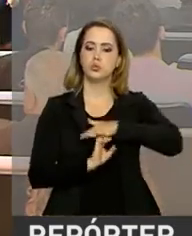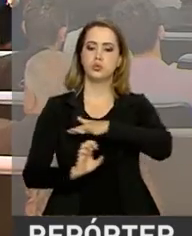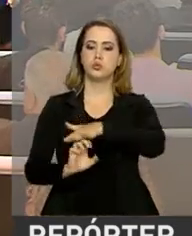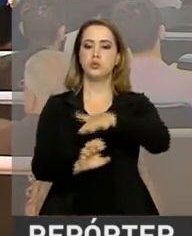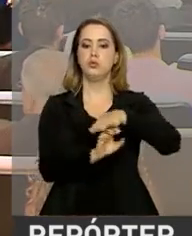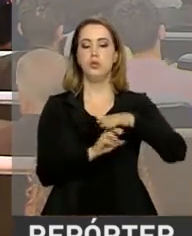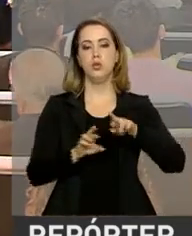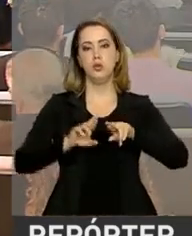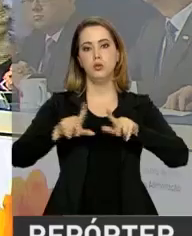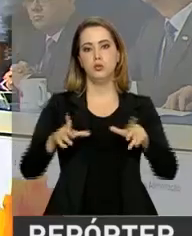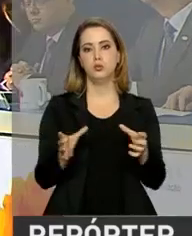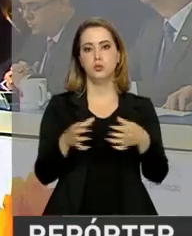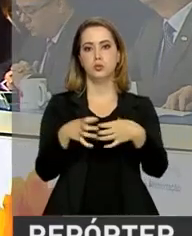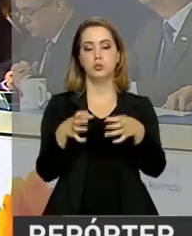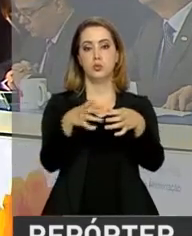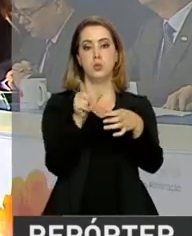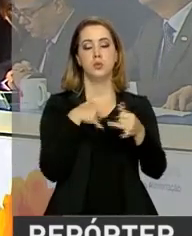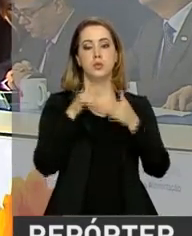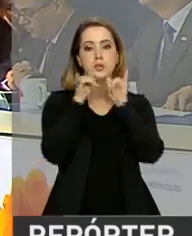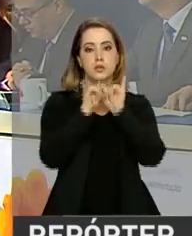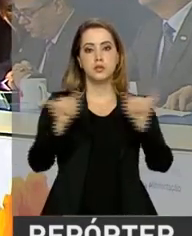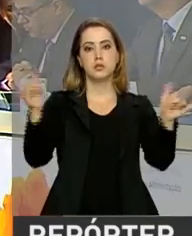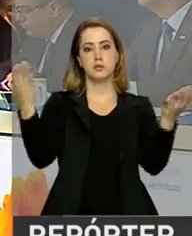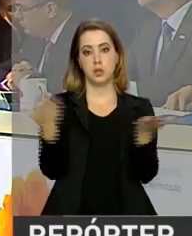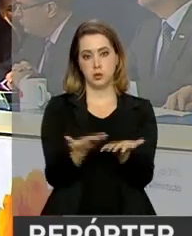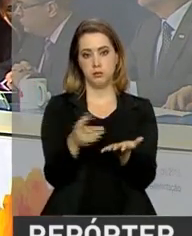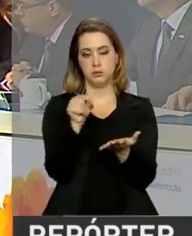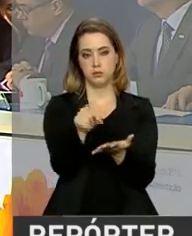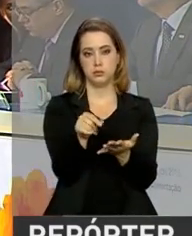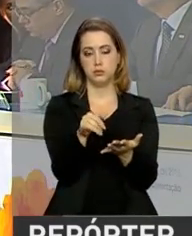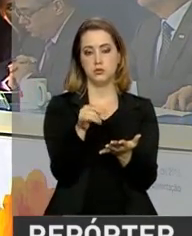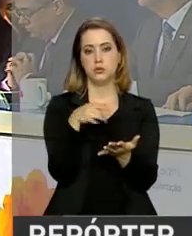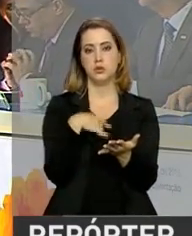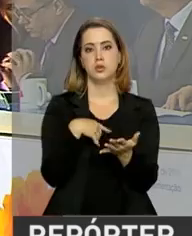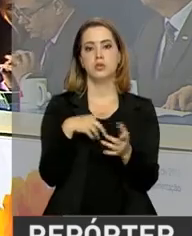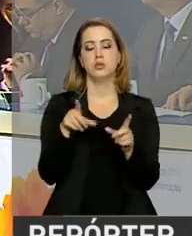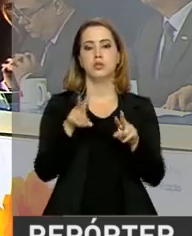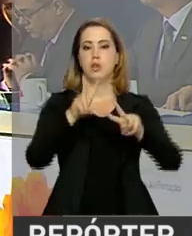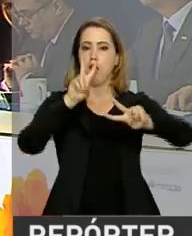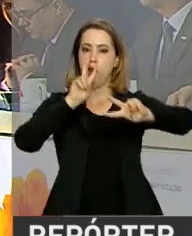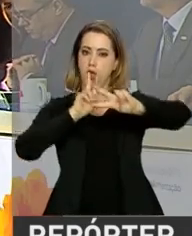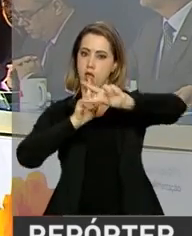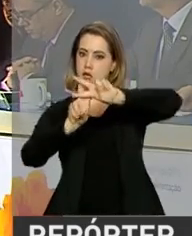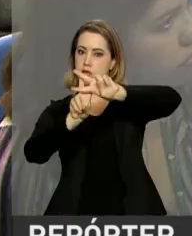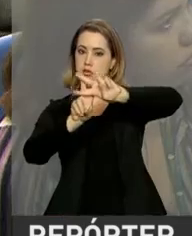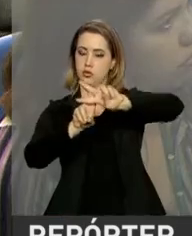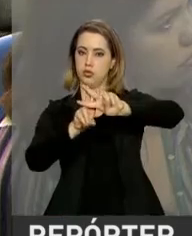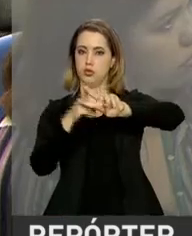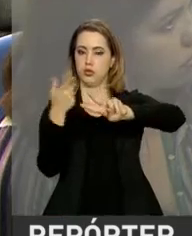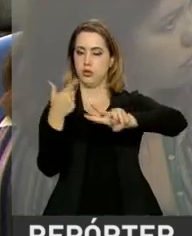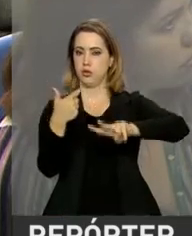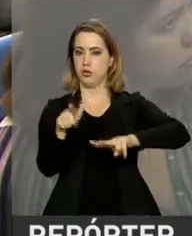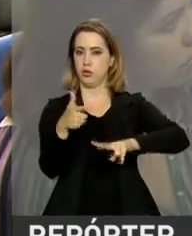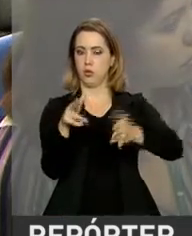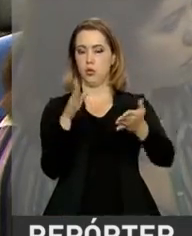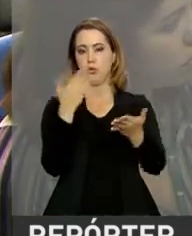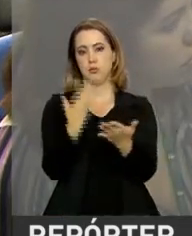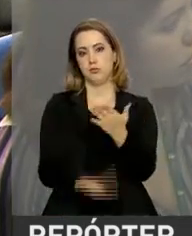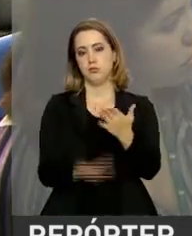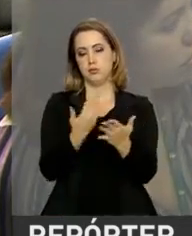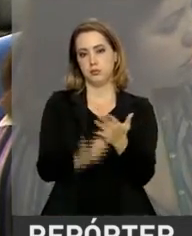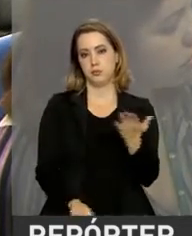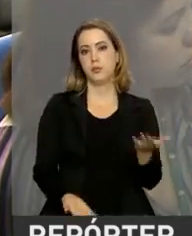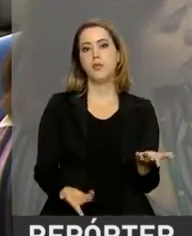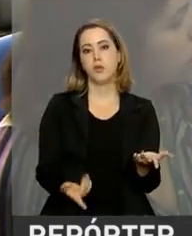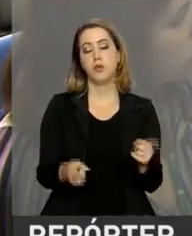wwf brasil lançaram nesta terça feira a campanha hashtag sem desperdício a intenção é chamar